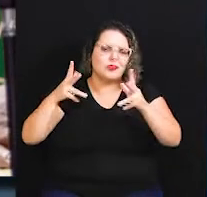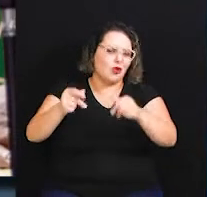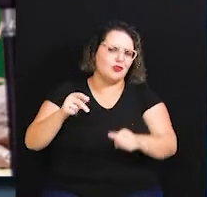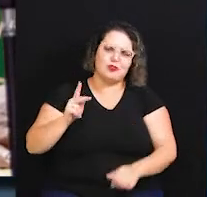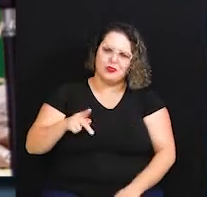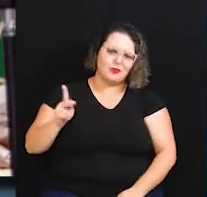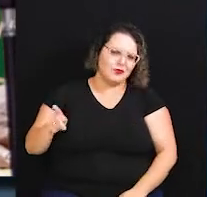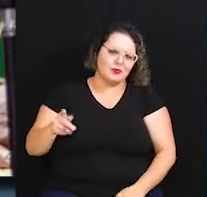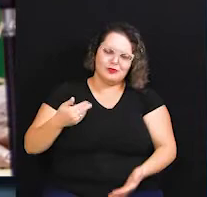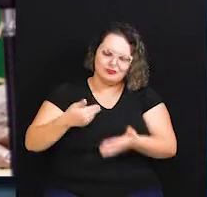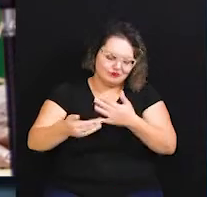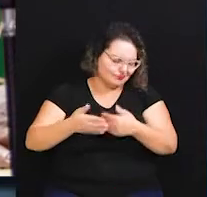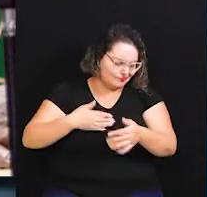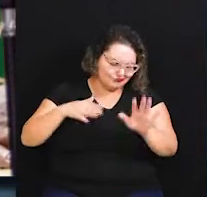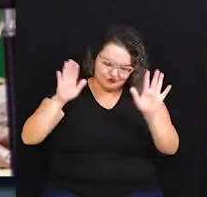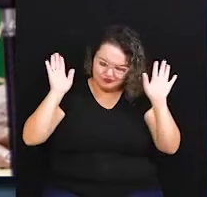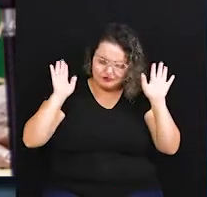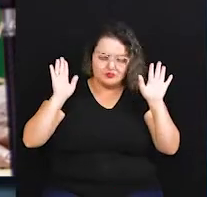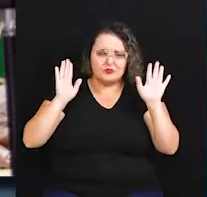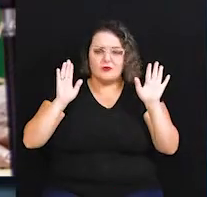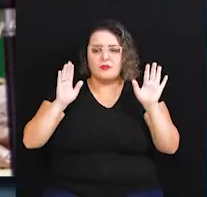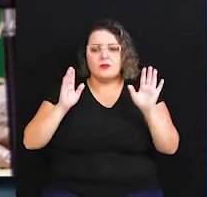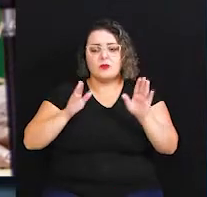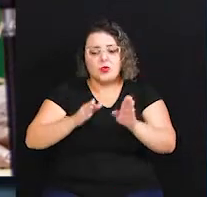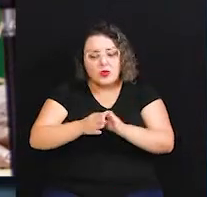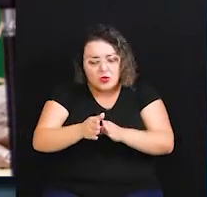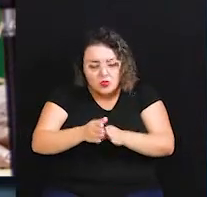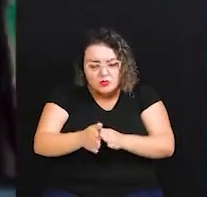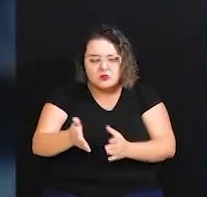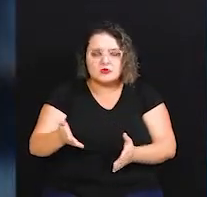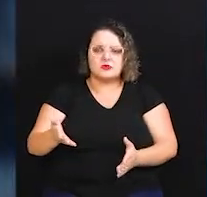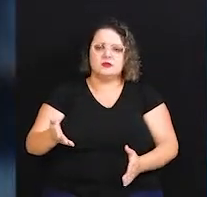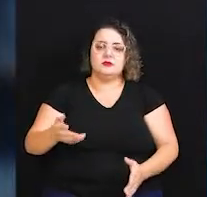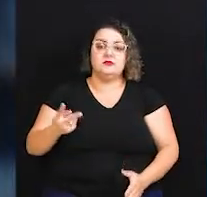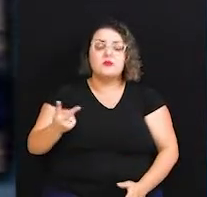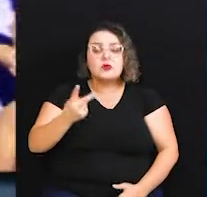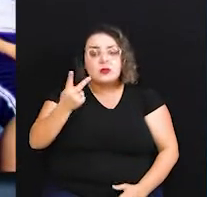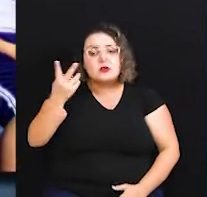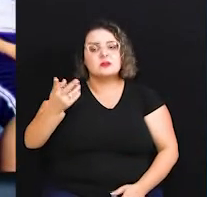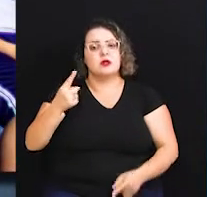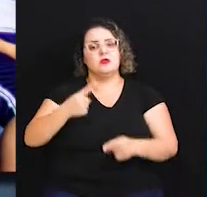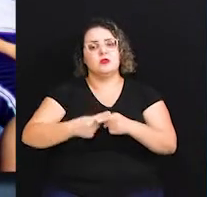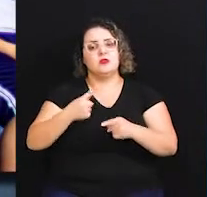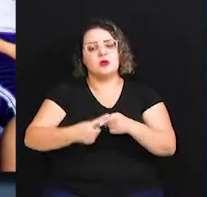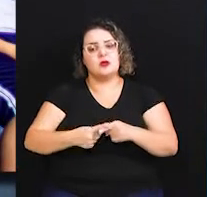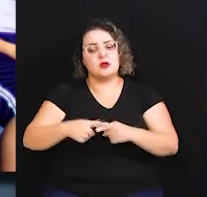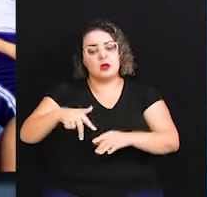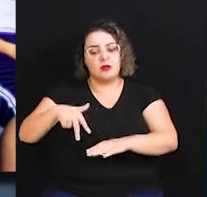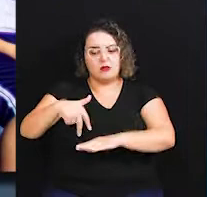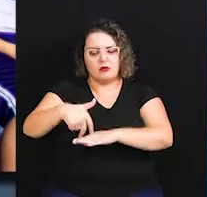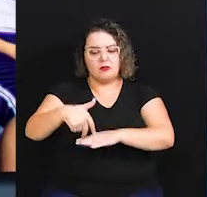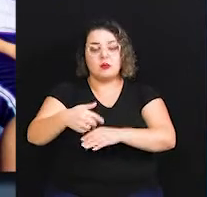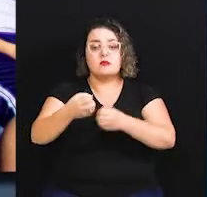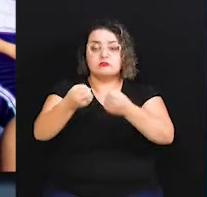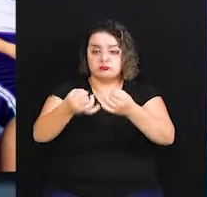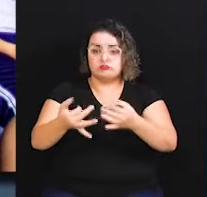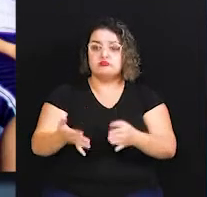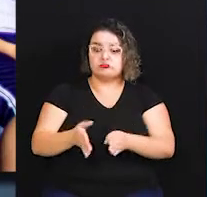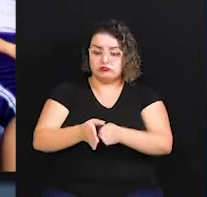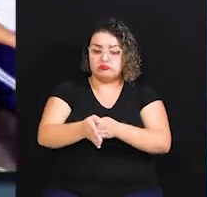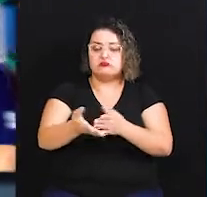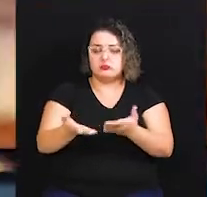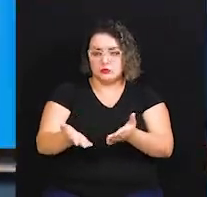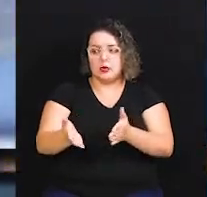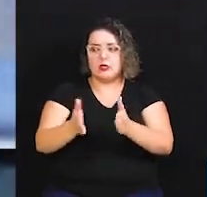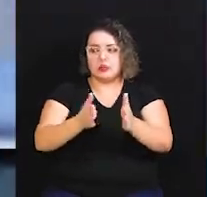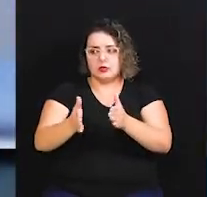enfim, professor. Todos os professores, orientadores precisam ser muito valorizados, porque eles estão ali para orientar e muitas